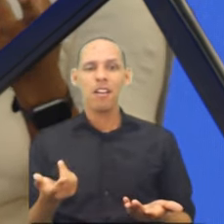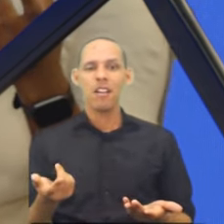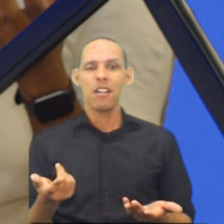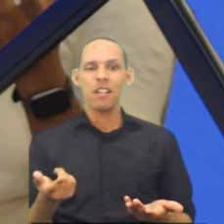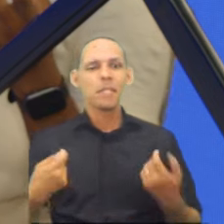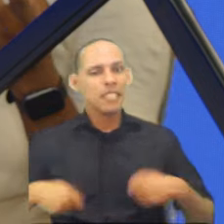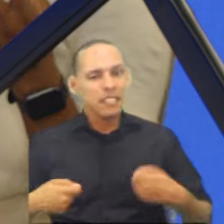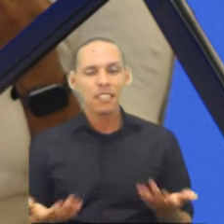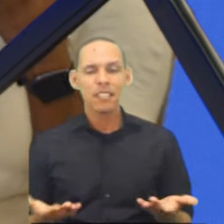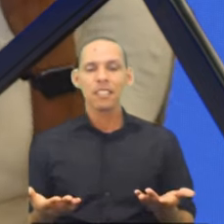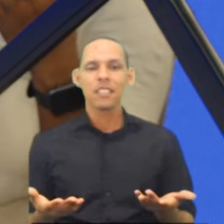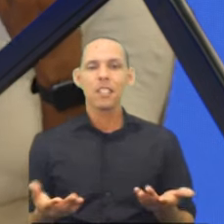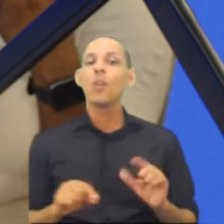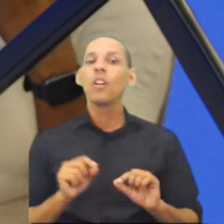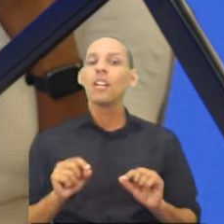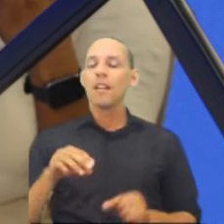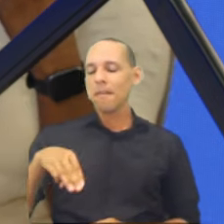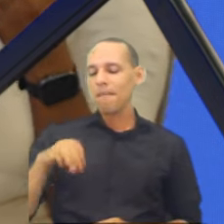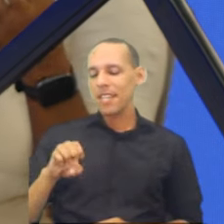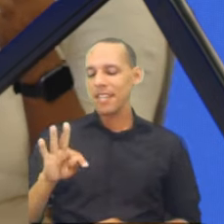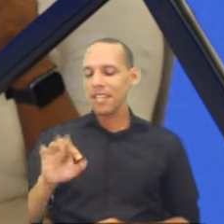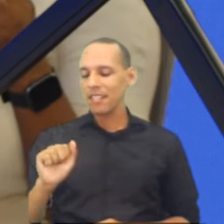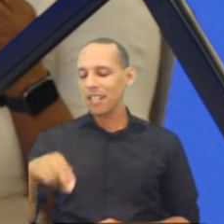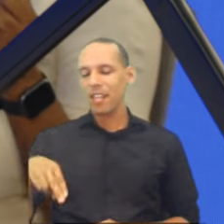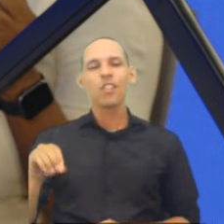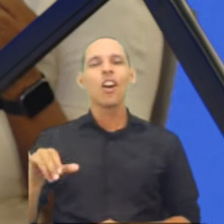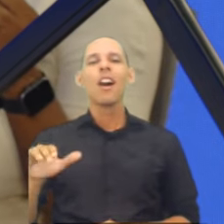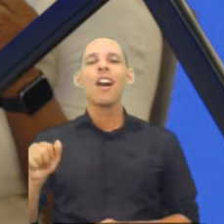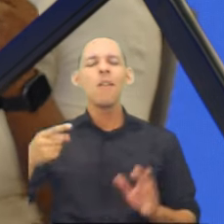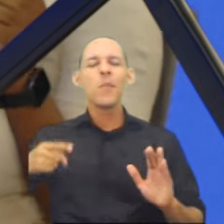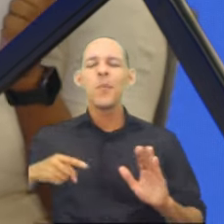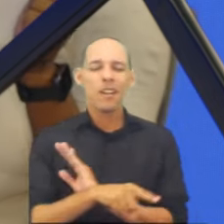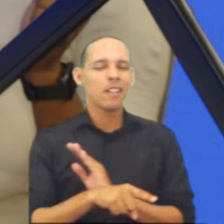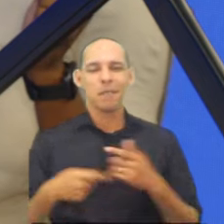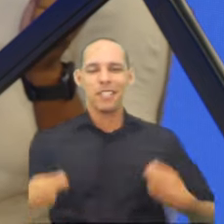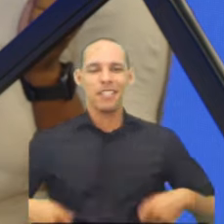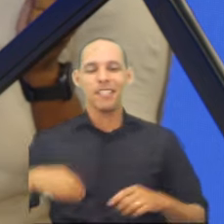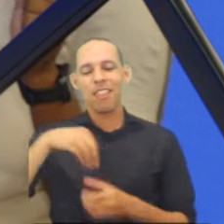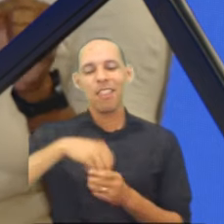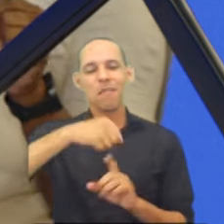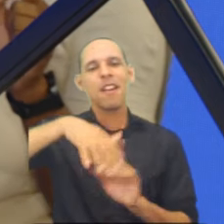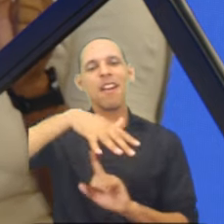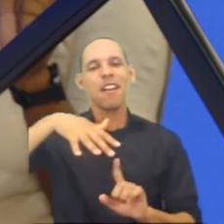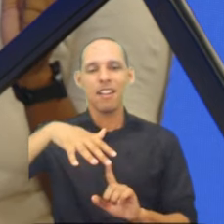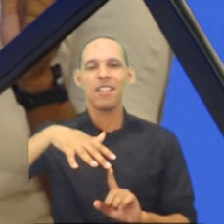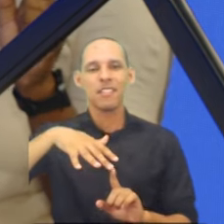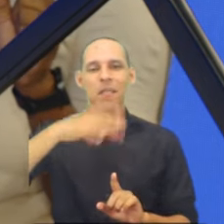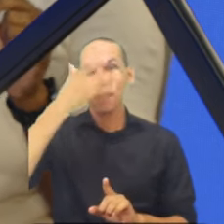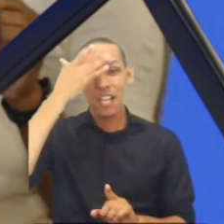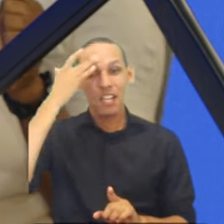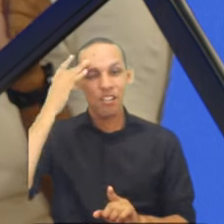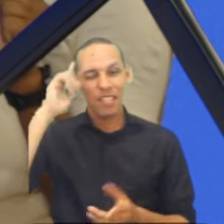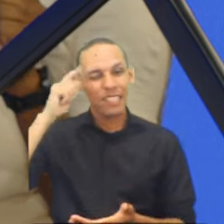de oportunidade Então o que a gente precisa é de uma metanoia Funda eh na sociedade nas